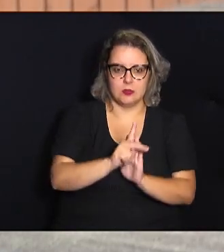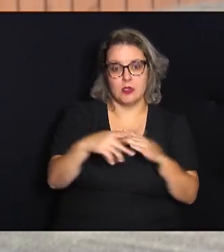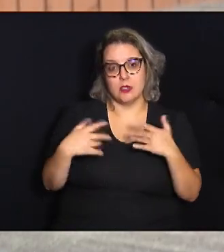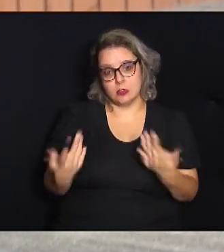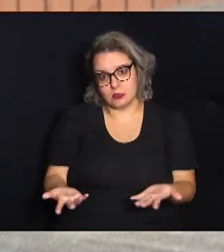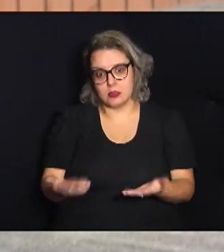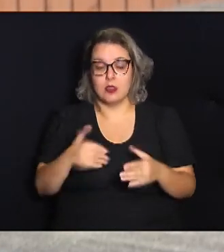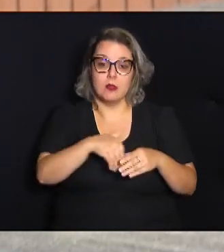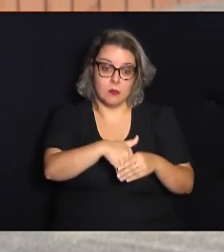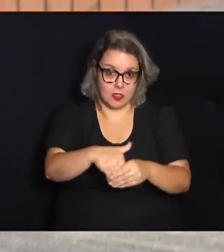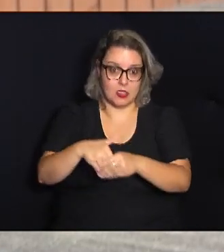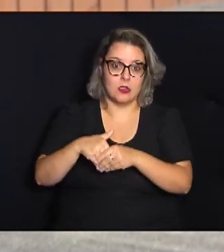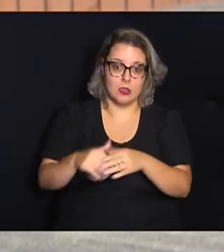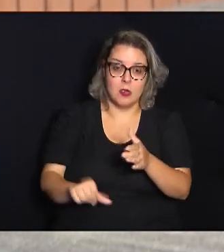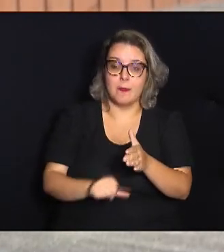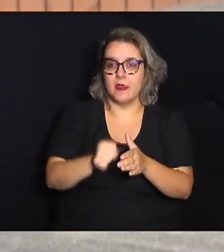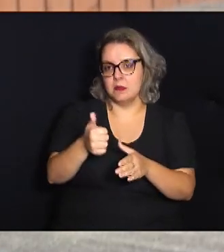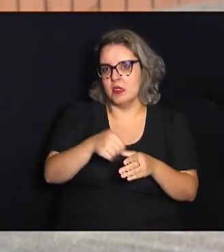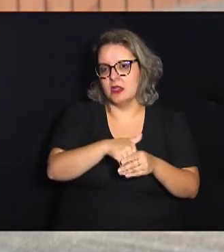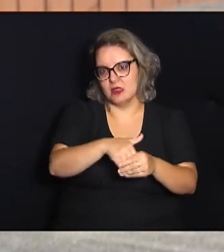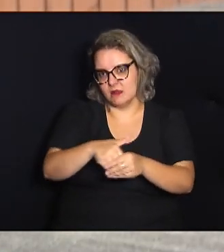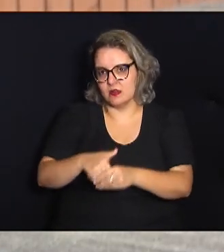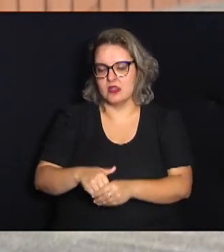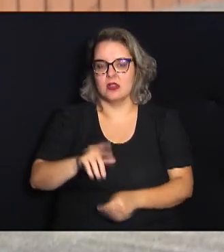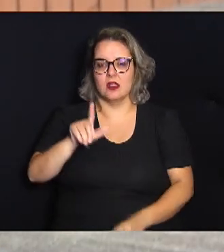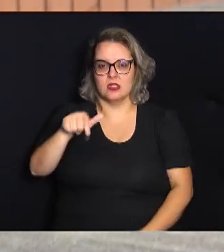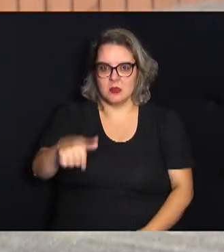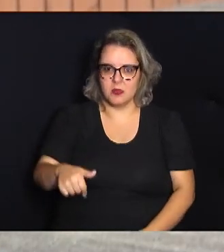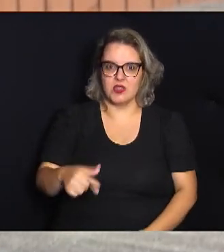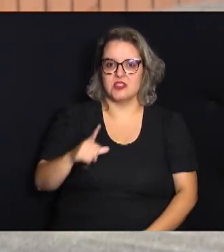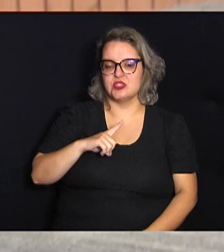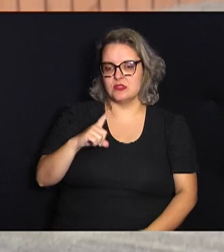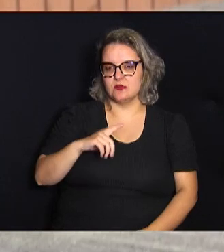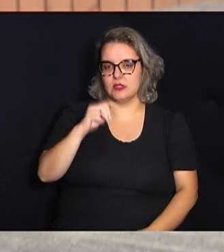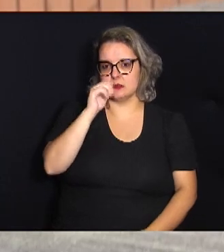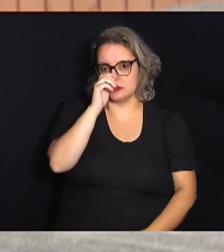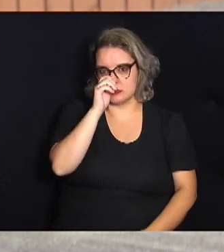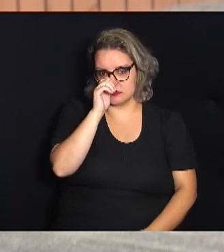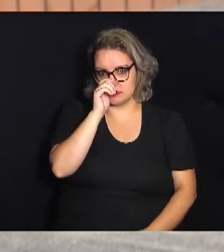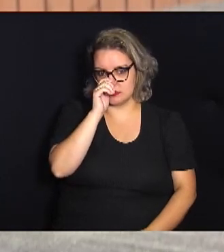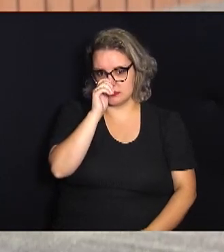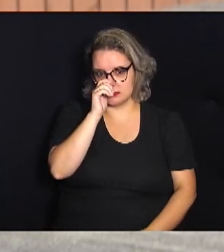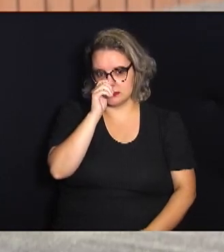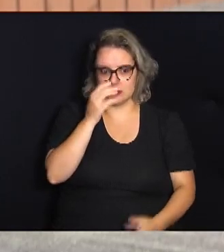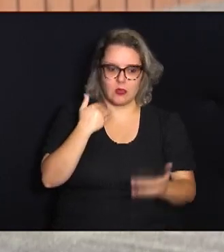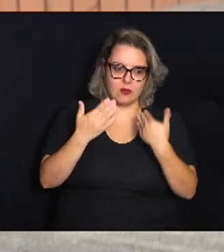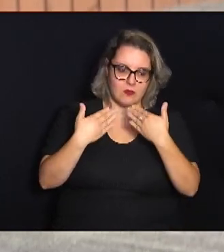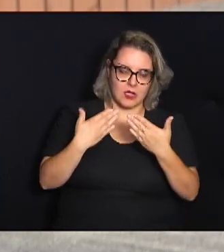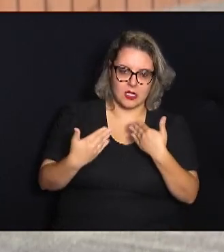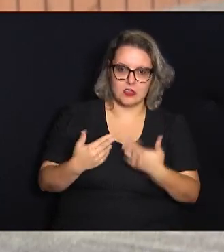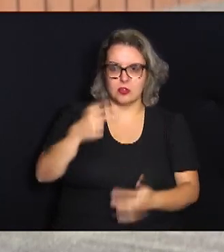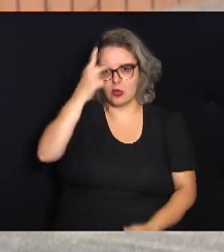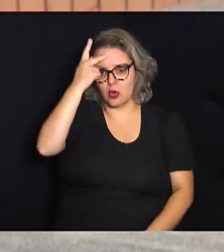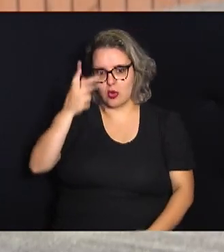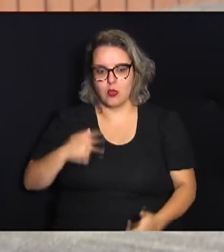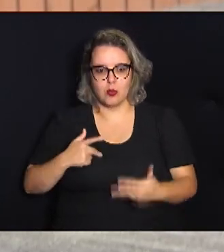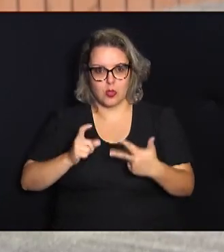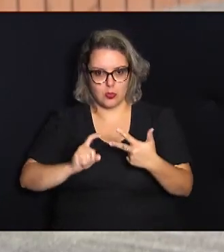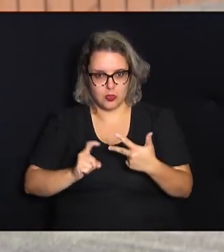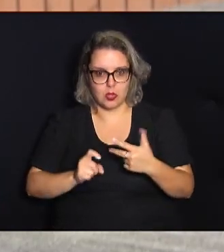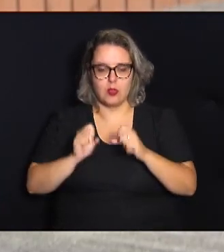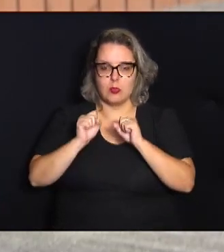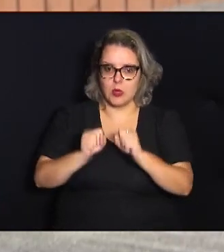sendo votado em primeira votação, mas nós tivemos aí conversas com o próprio executivo para que a gente